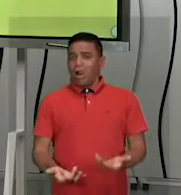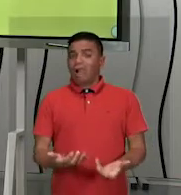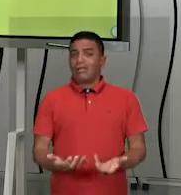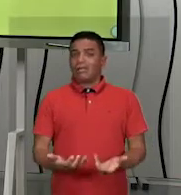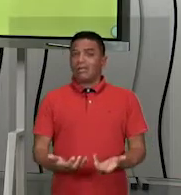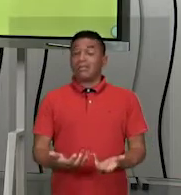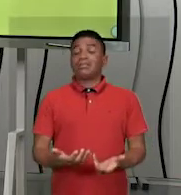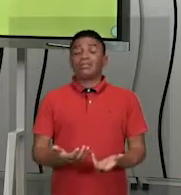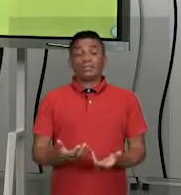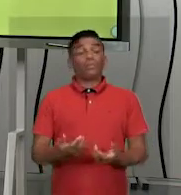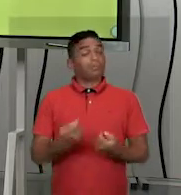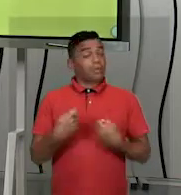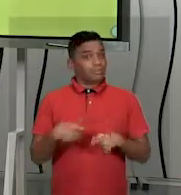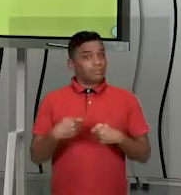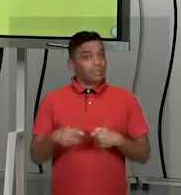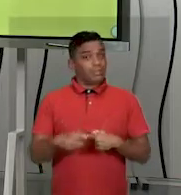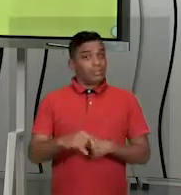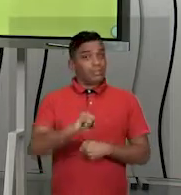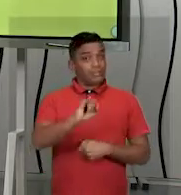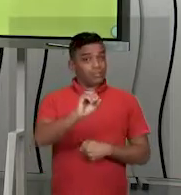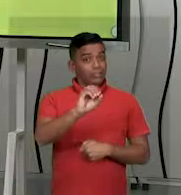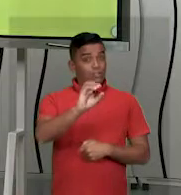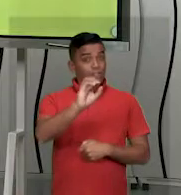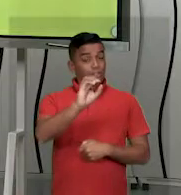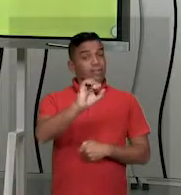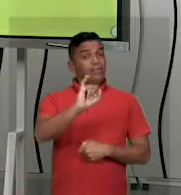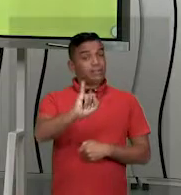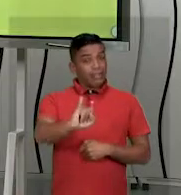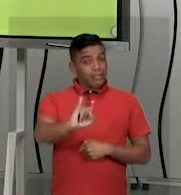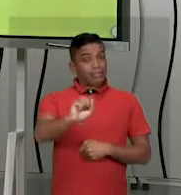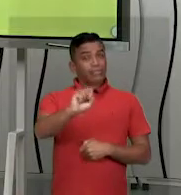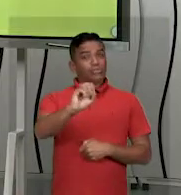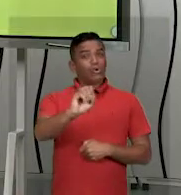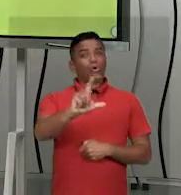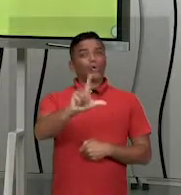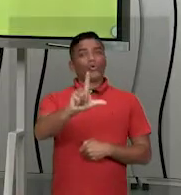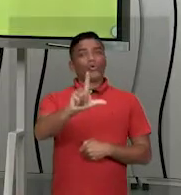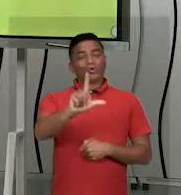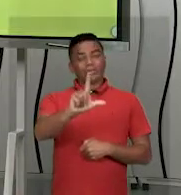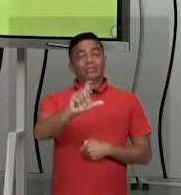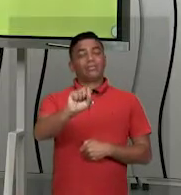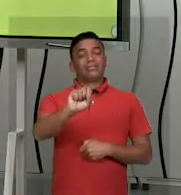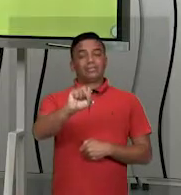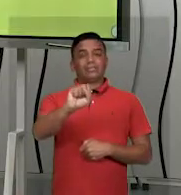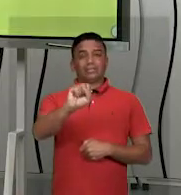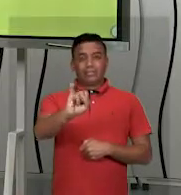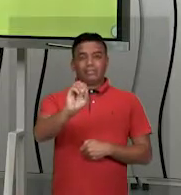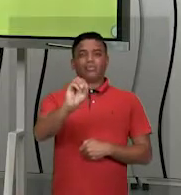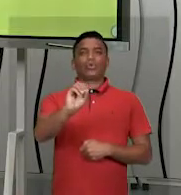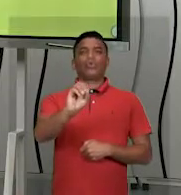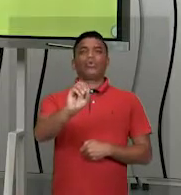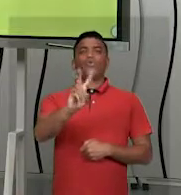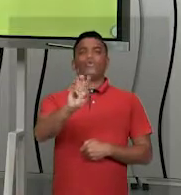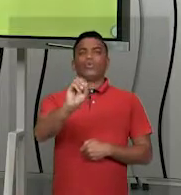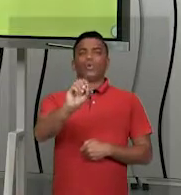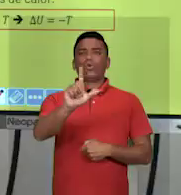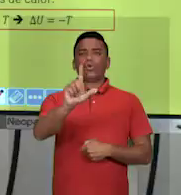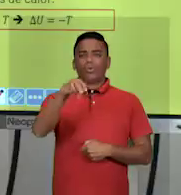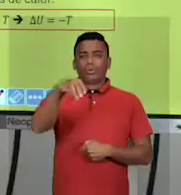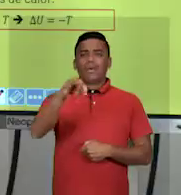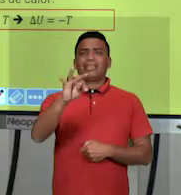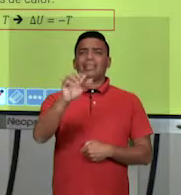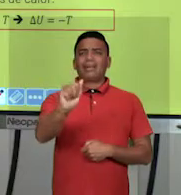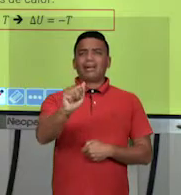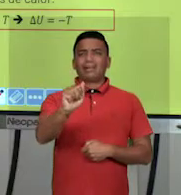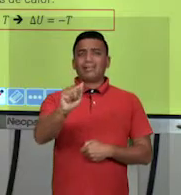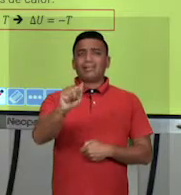para uma transformação isovolumétrica, vamos fazer um resumo rápido. O trabalho sendo zero, a parte